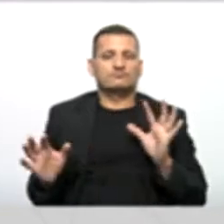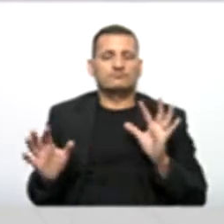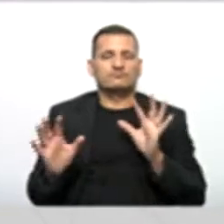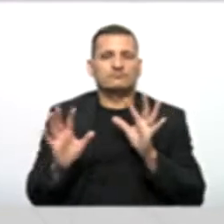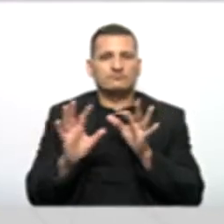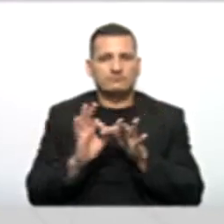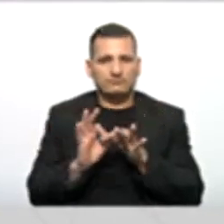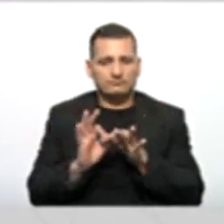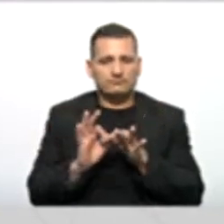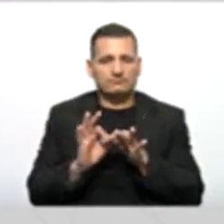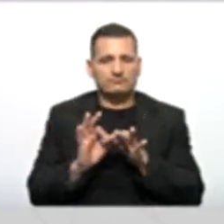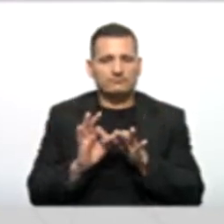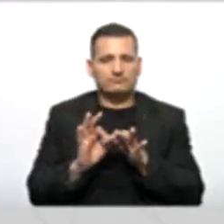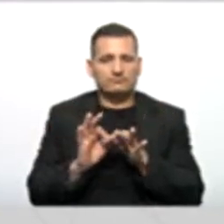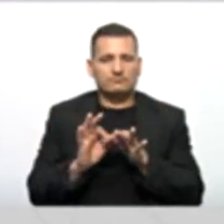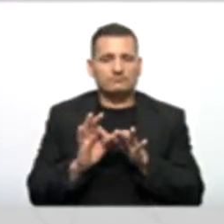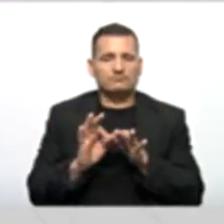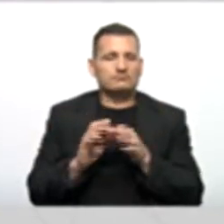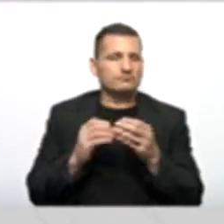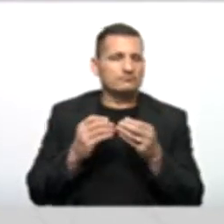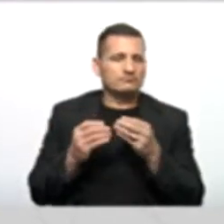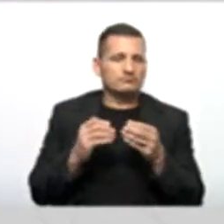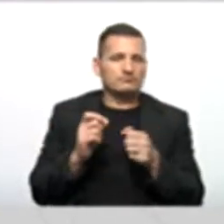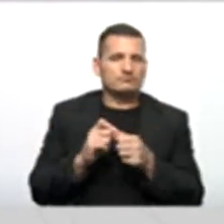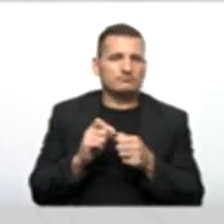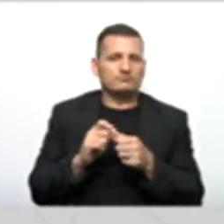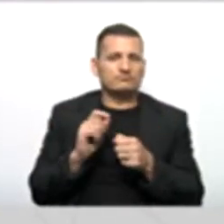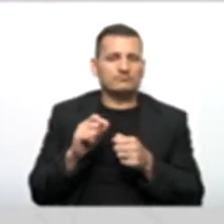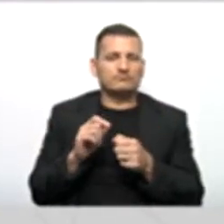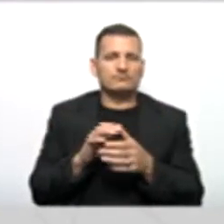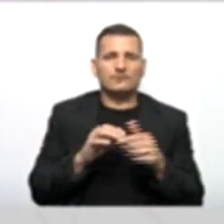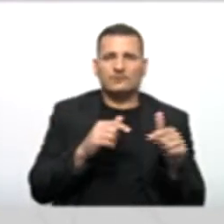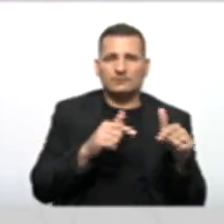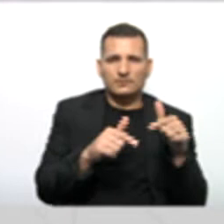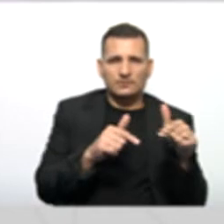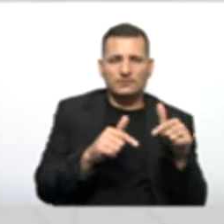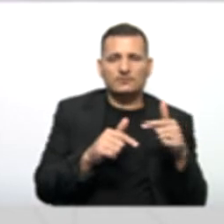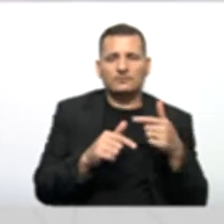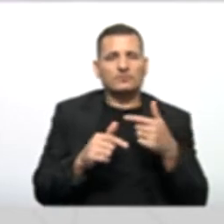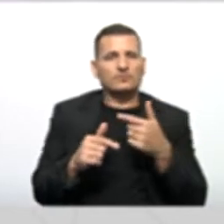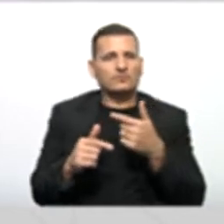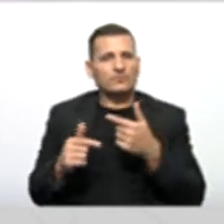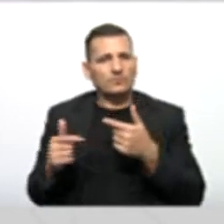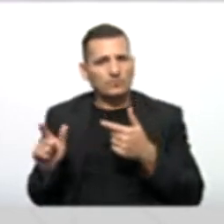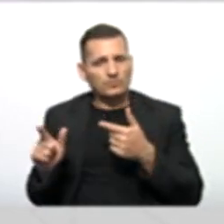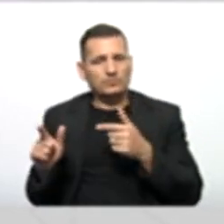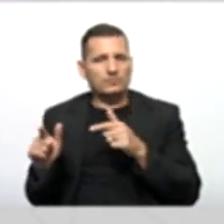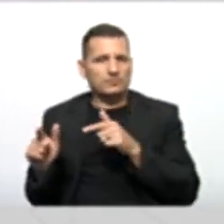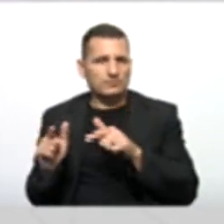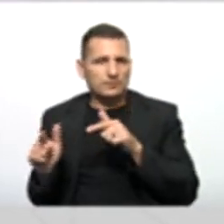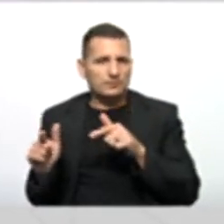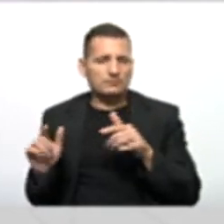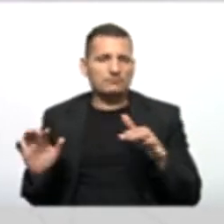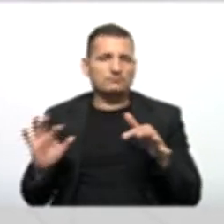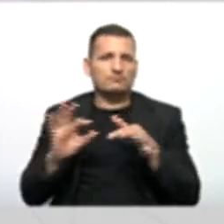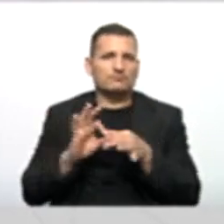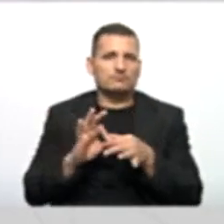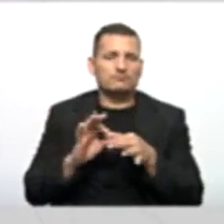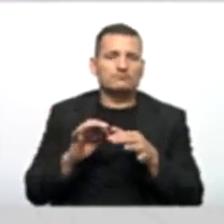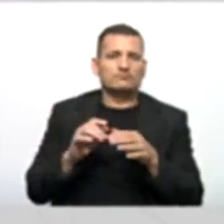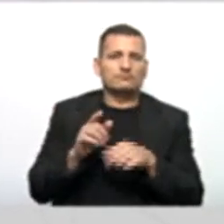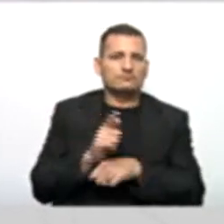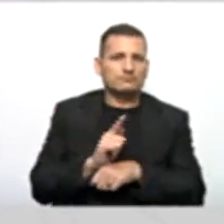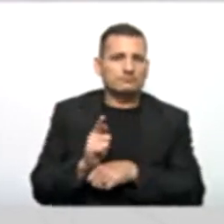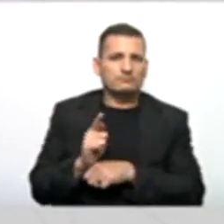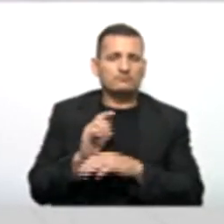da integração, como que eu vou fazer para linkar uma atividade com outra, tá? Como que eu vou fazer para gerenciar comunicação,